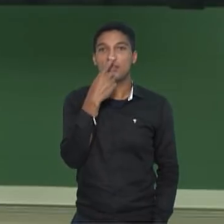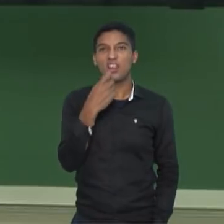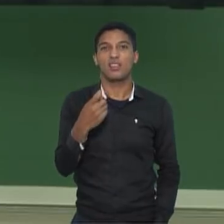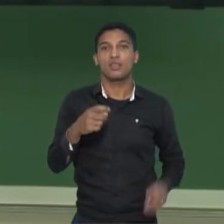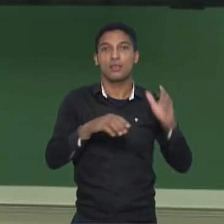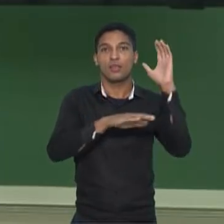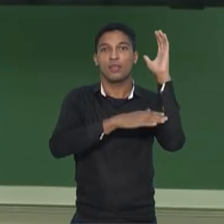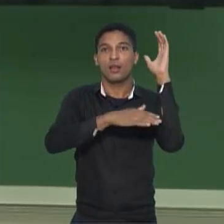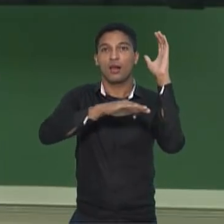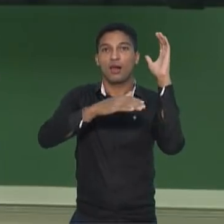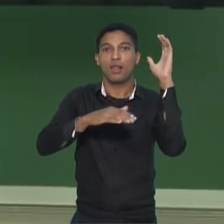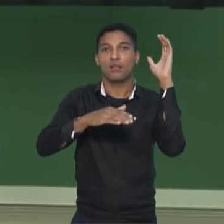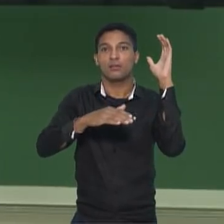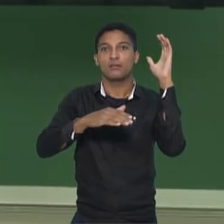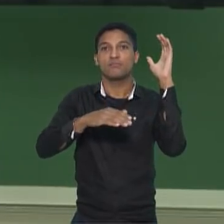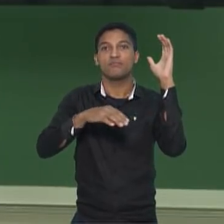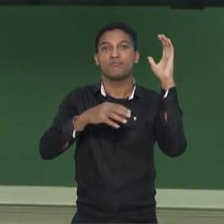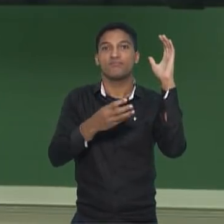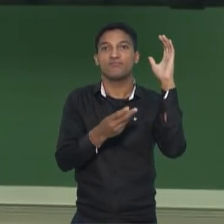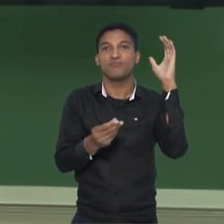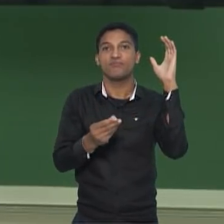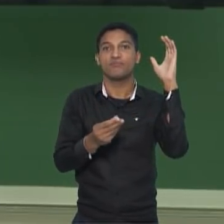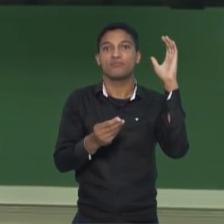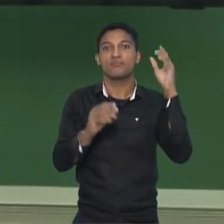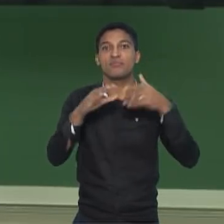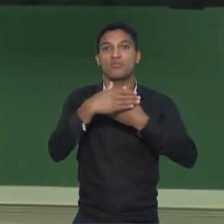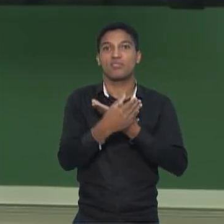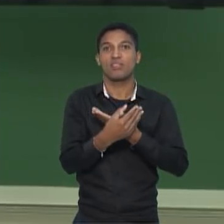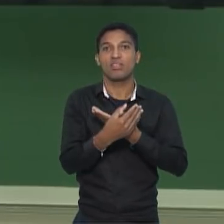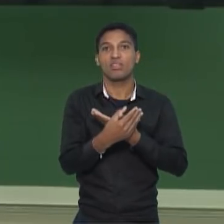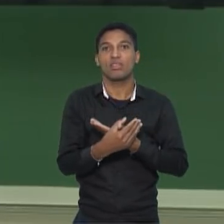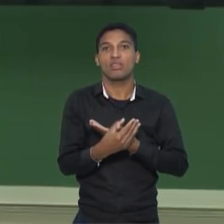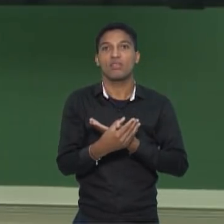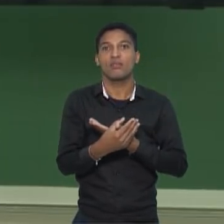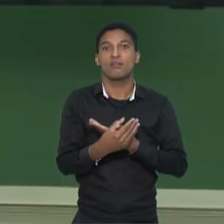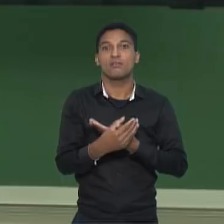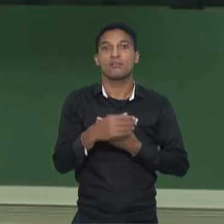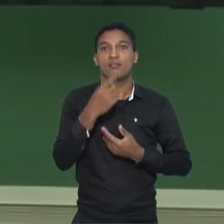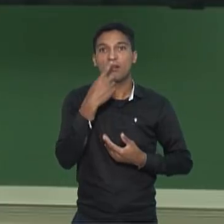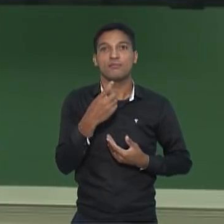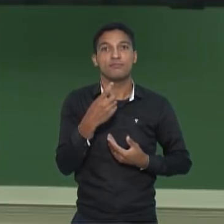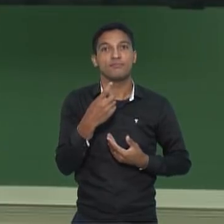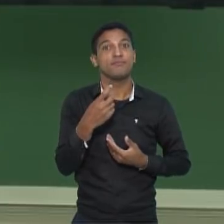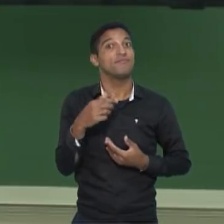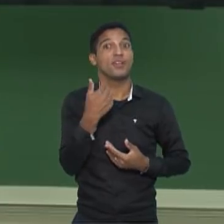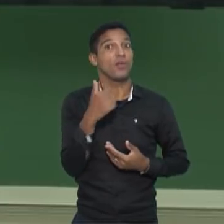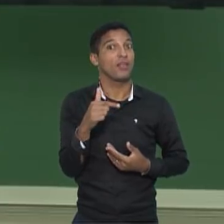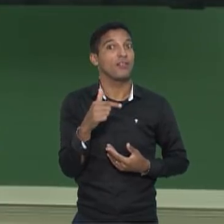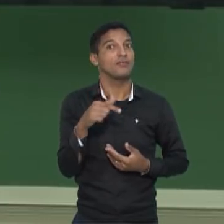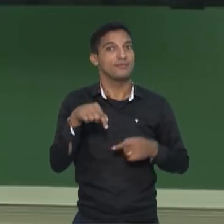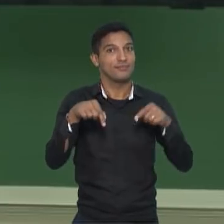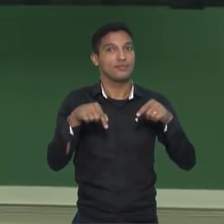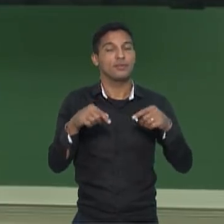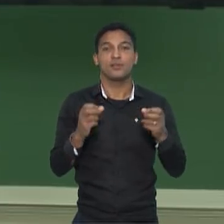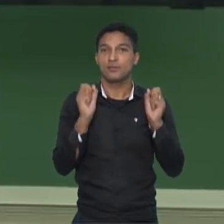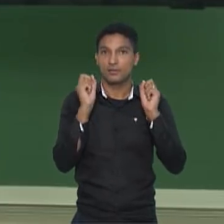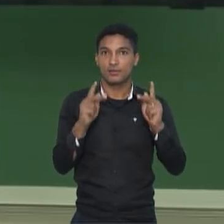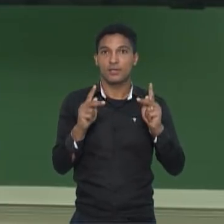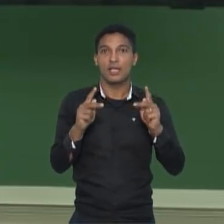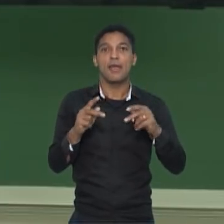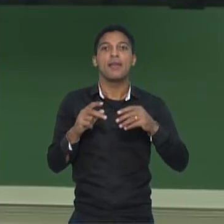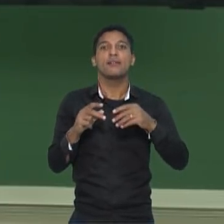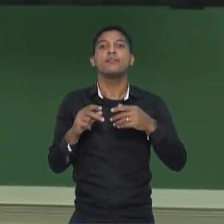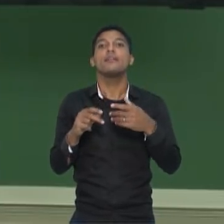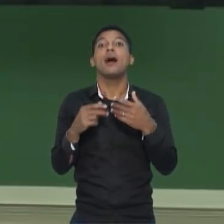orgânico, porque acaba não tendo tanta formação de plantas. Tranquilo? Vamos ao exercício